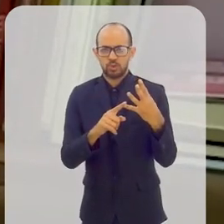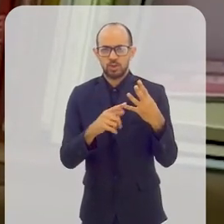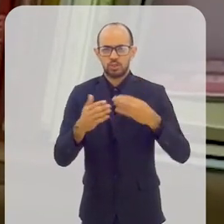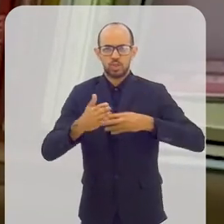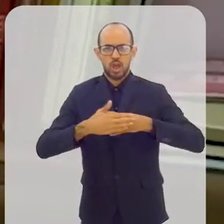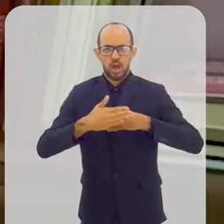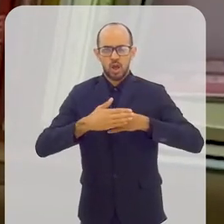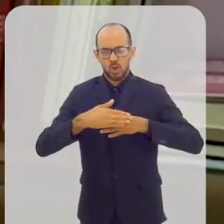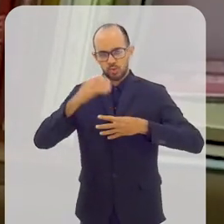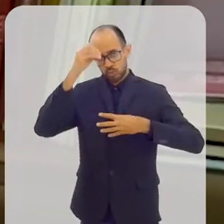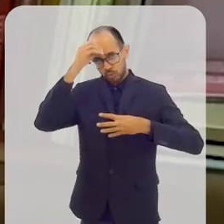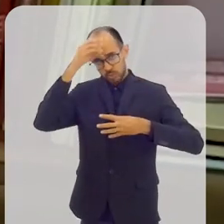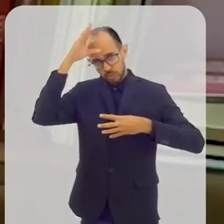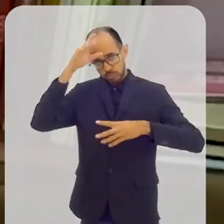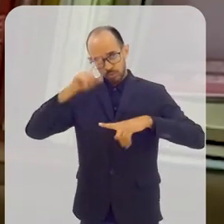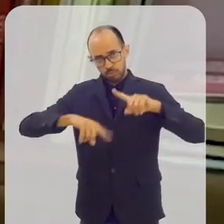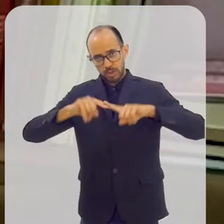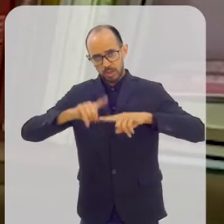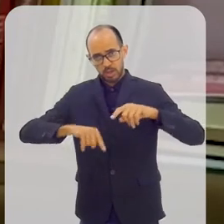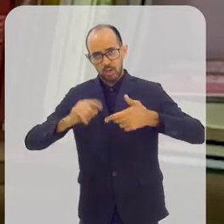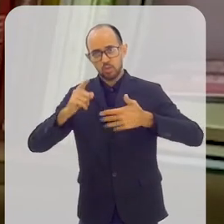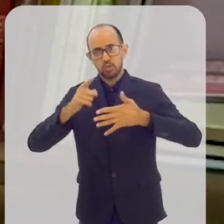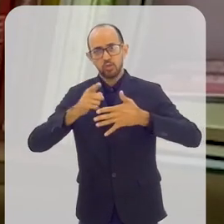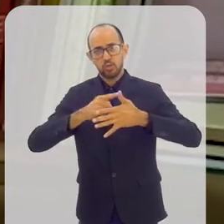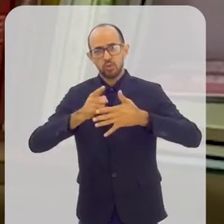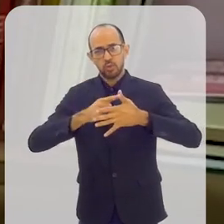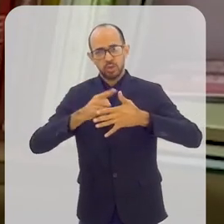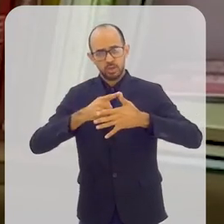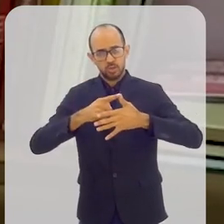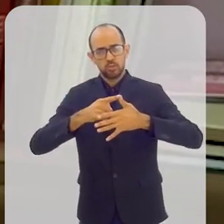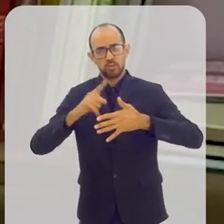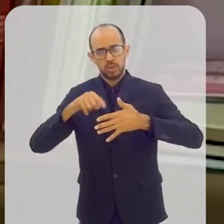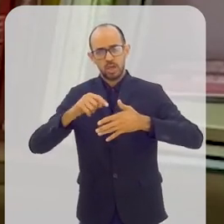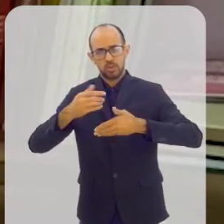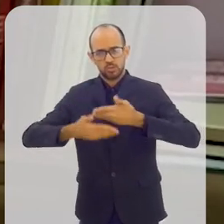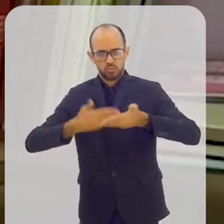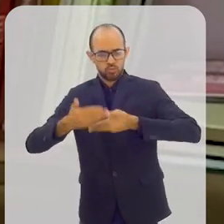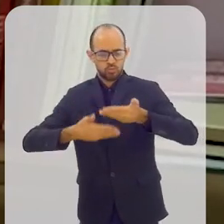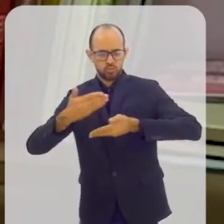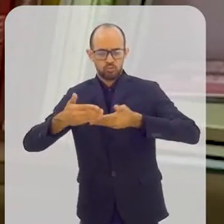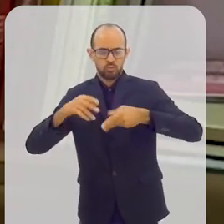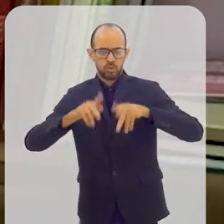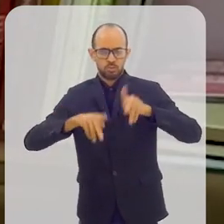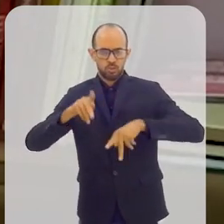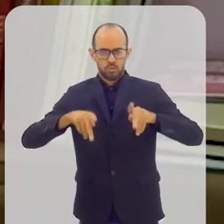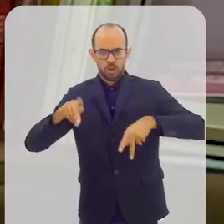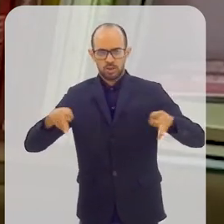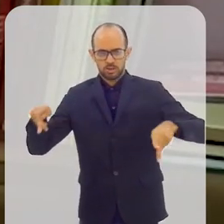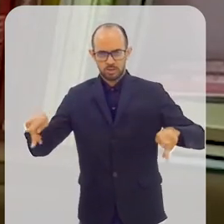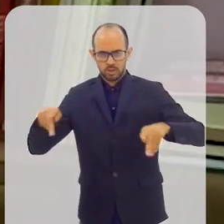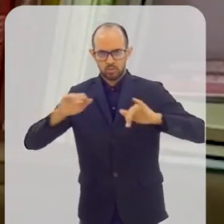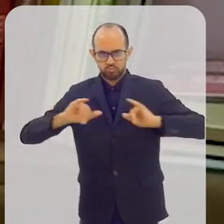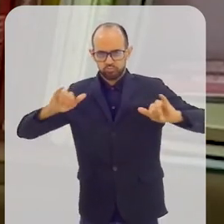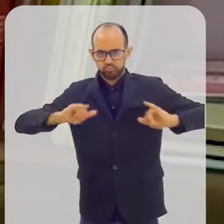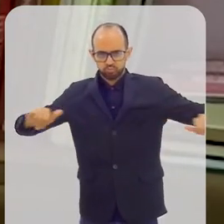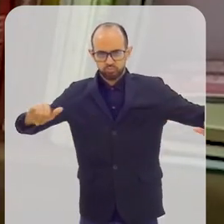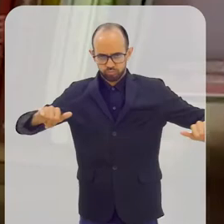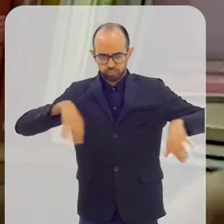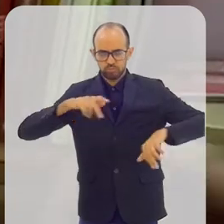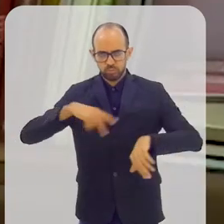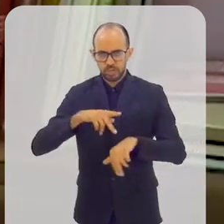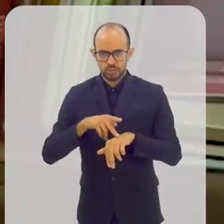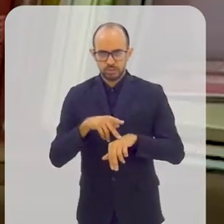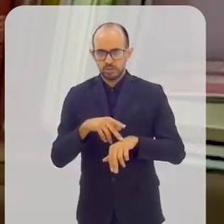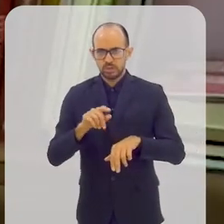de autoconhecimento com os materiais. E o quinto evento é o evento de engajamento da população, animação territorial.